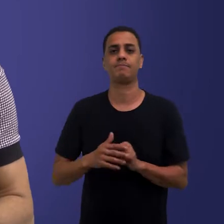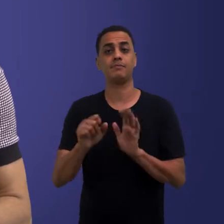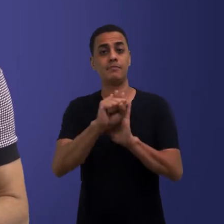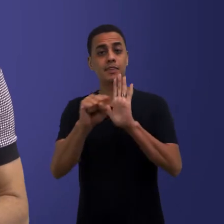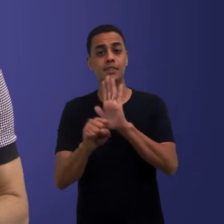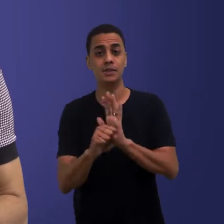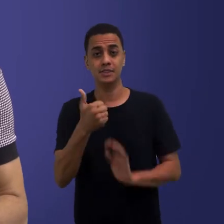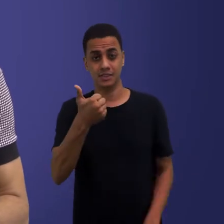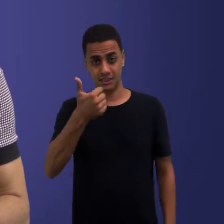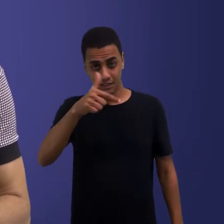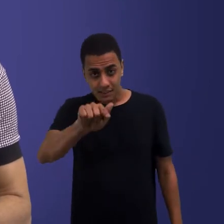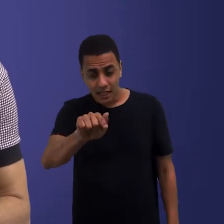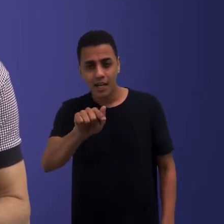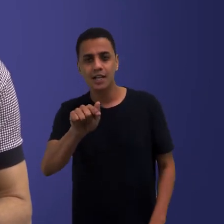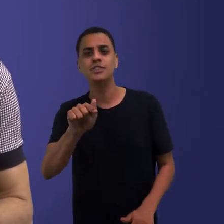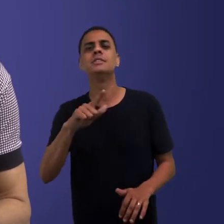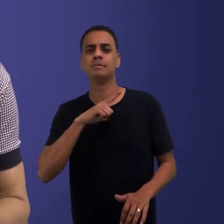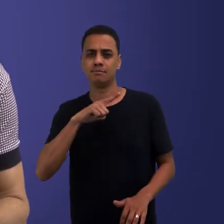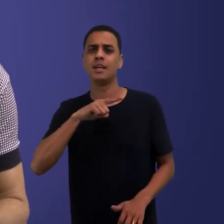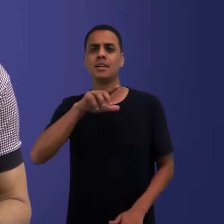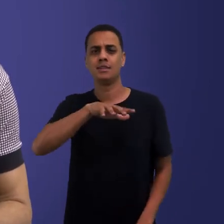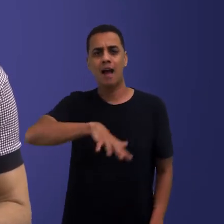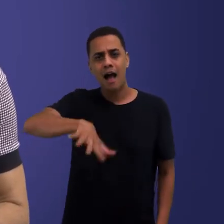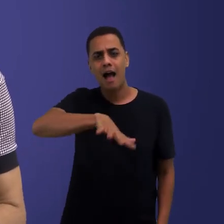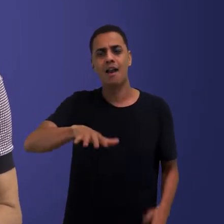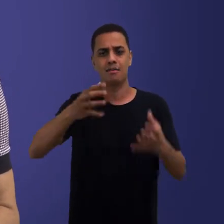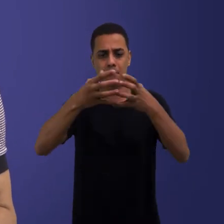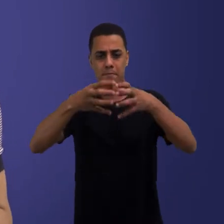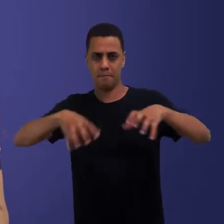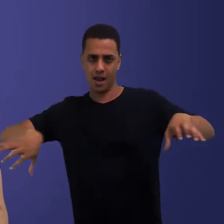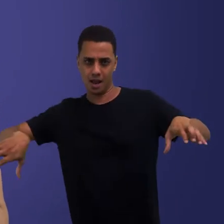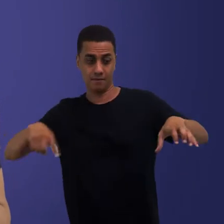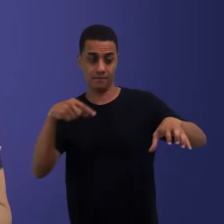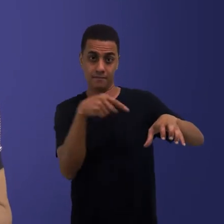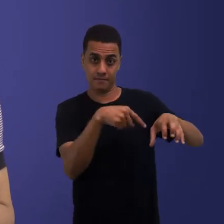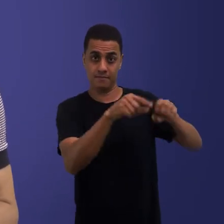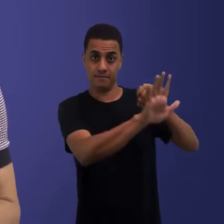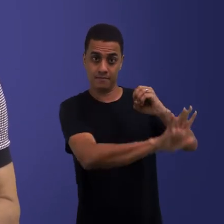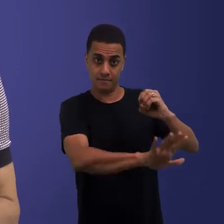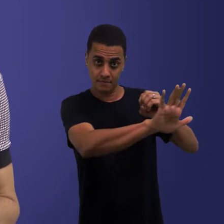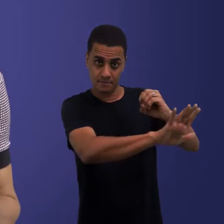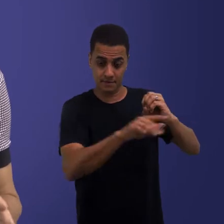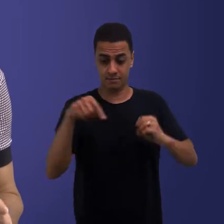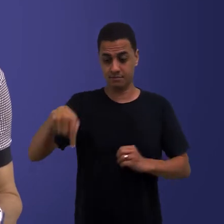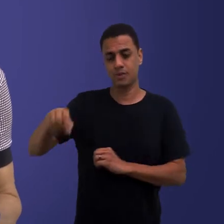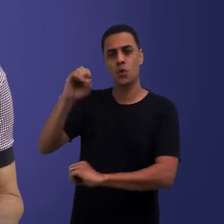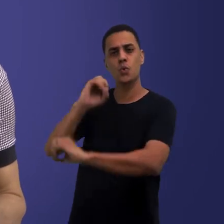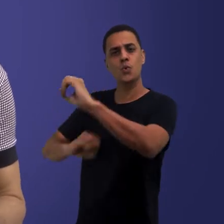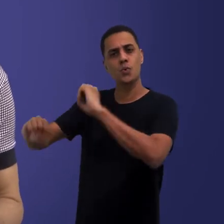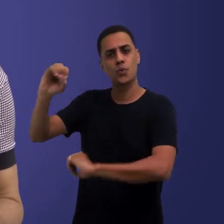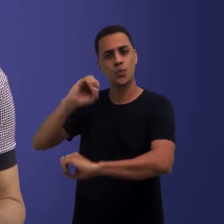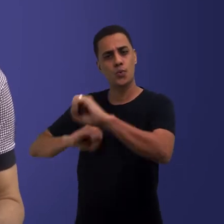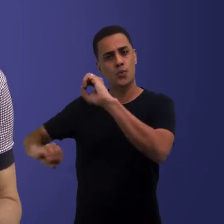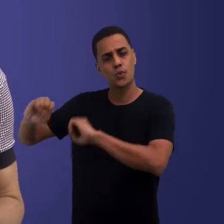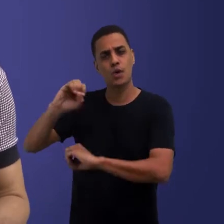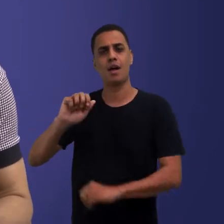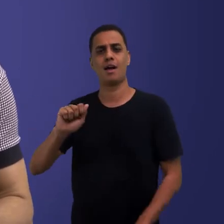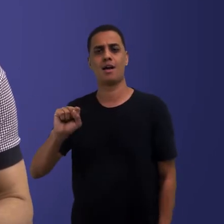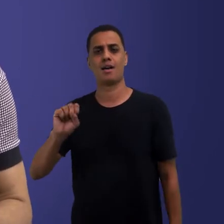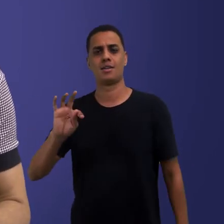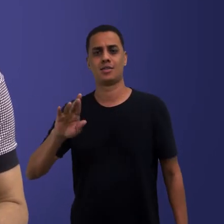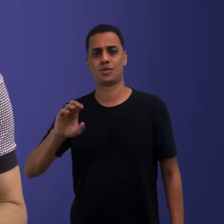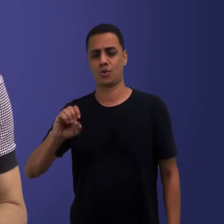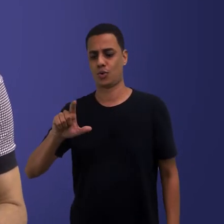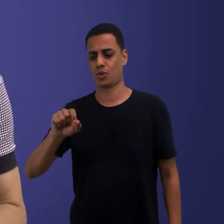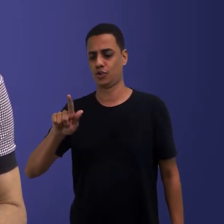céu. É no século XVII que a astrologia e a astronomia se separam, sendo a primeira